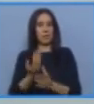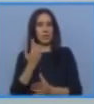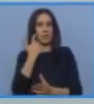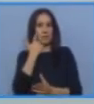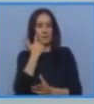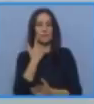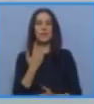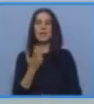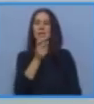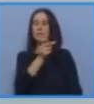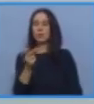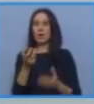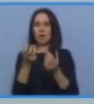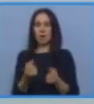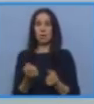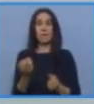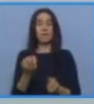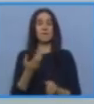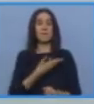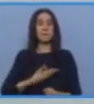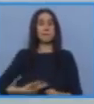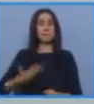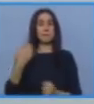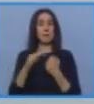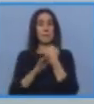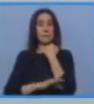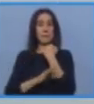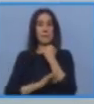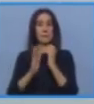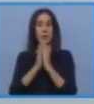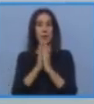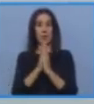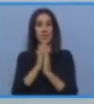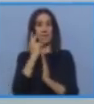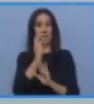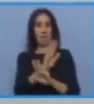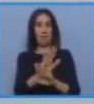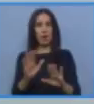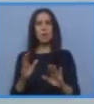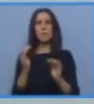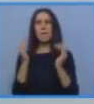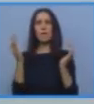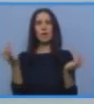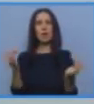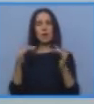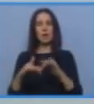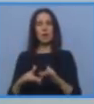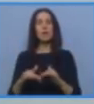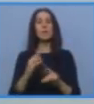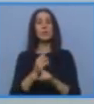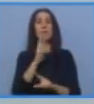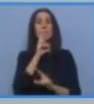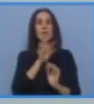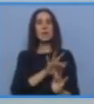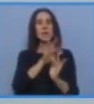que, para além das pessoas que viviam na paróquia, que vinham de fora e que, por dificuldade de deslocação a